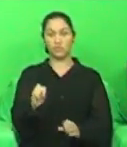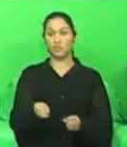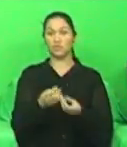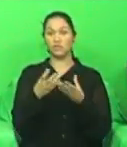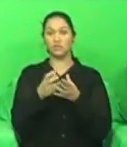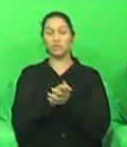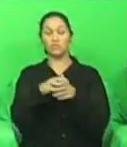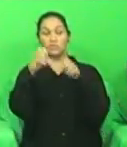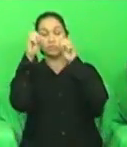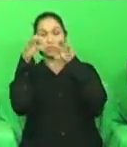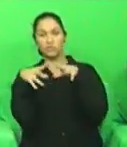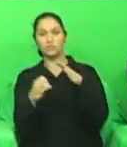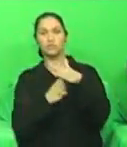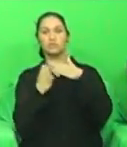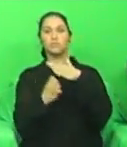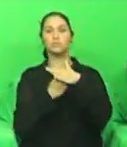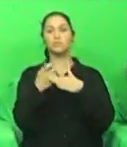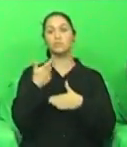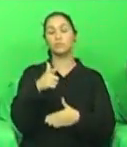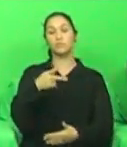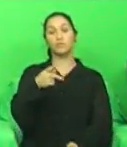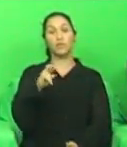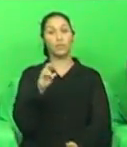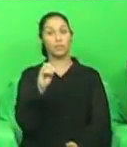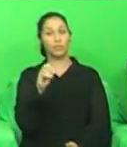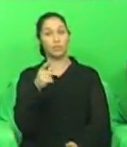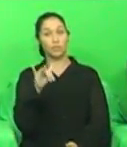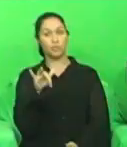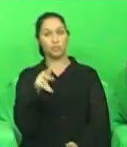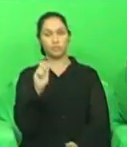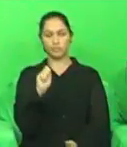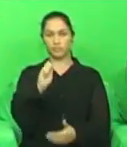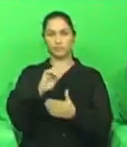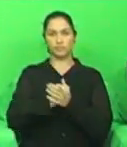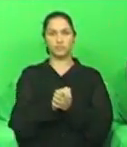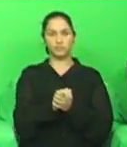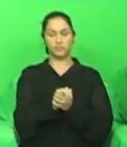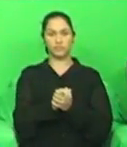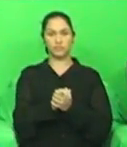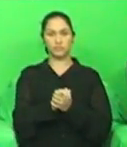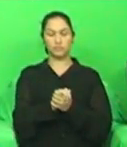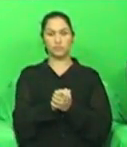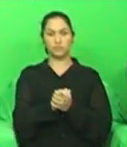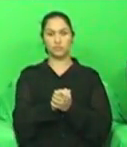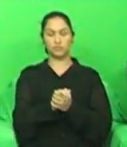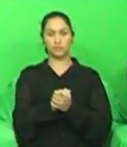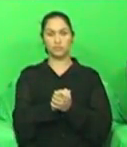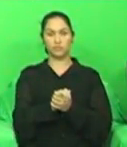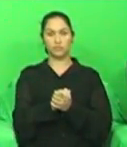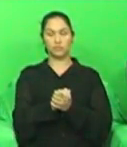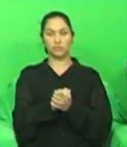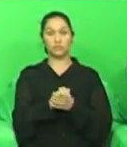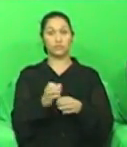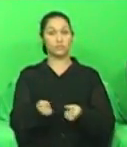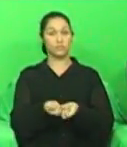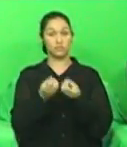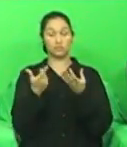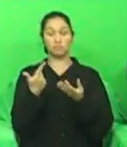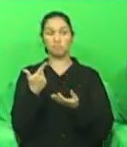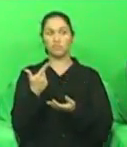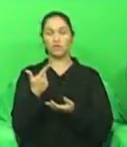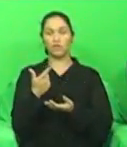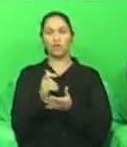propina qualquer tipo de recurso né para que possam efetivamente